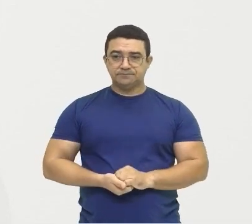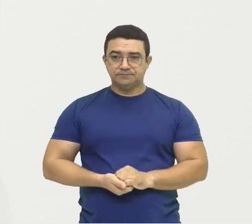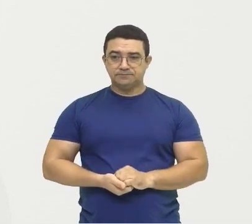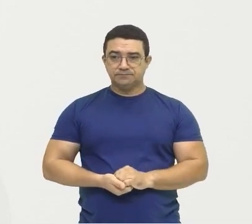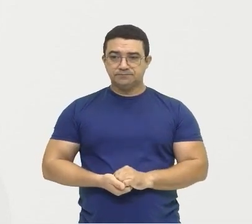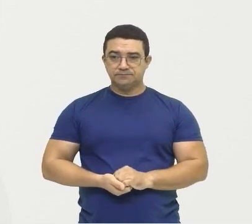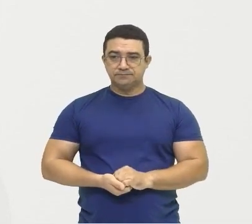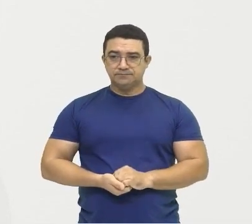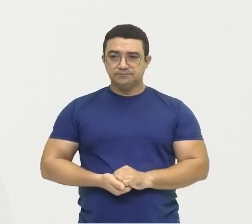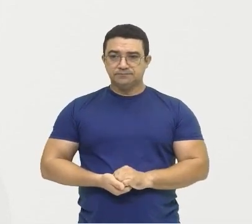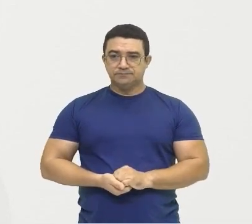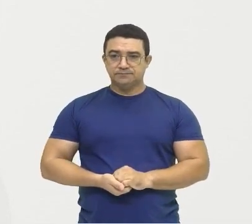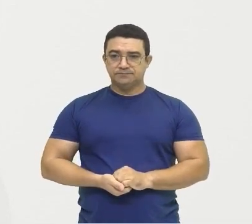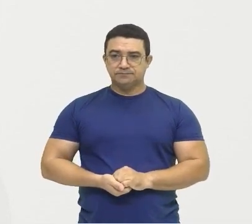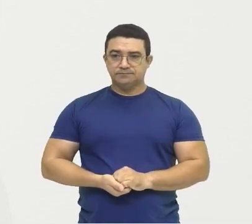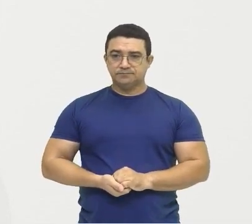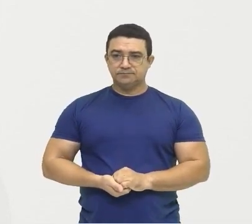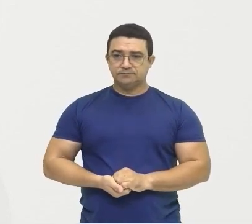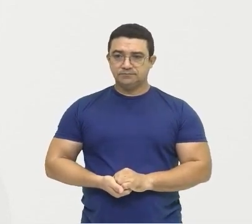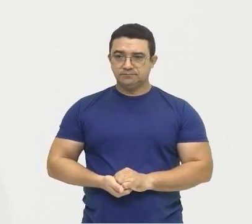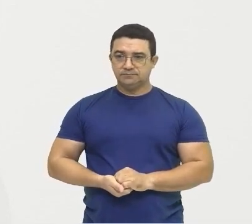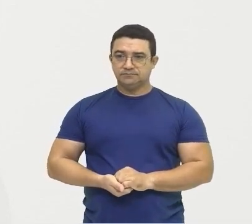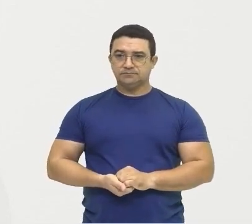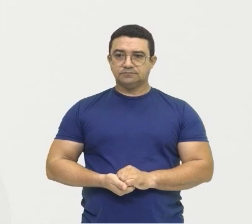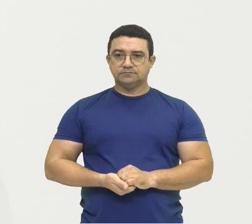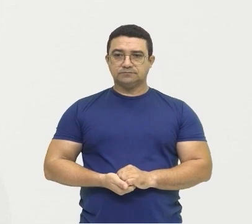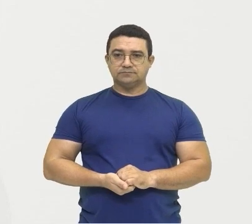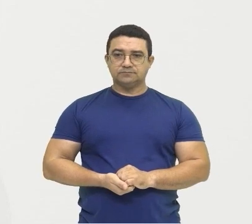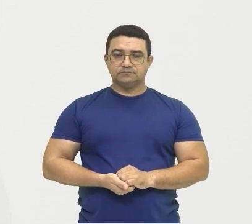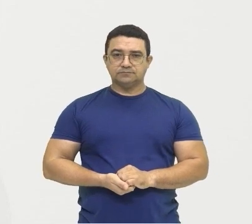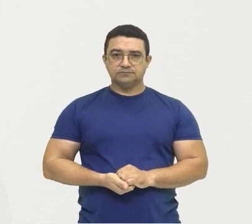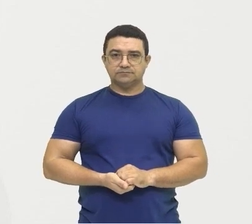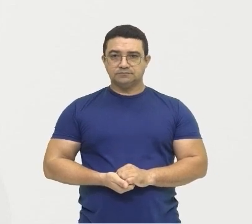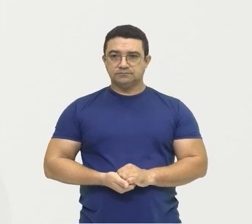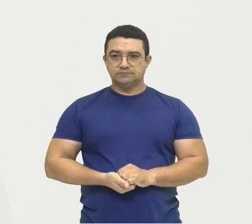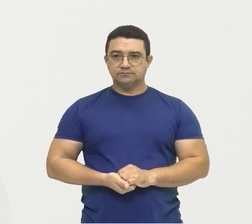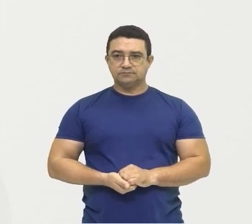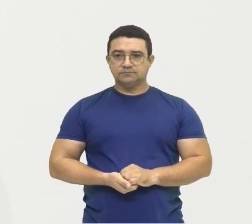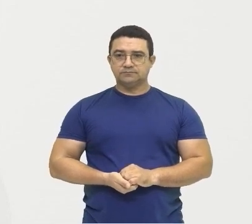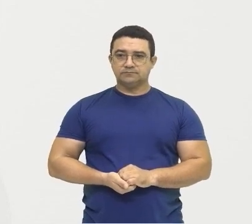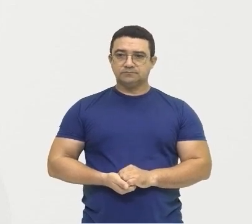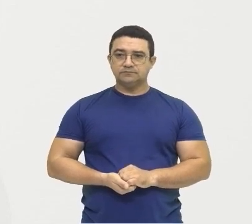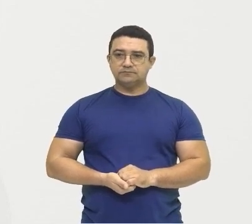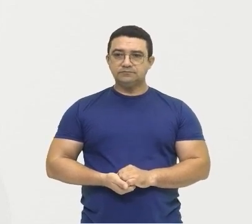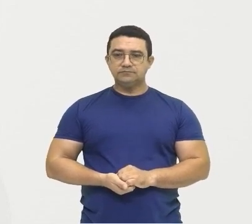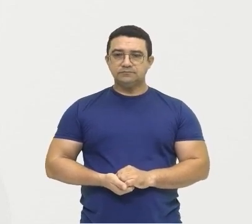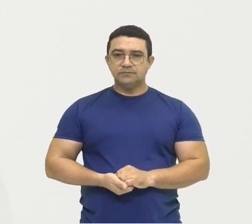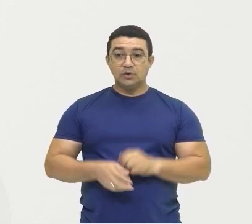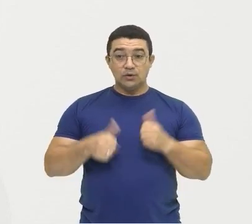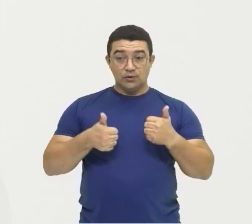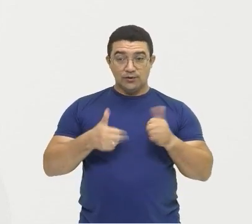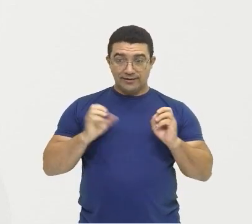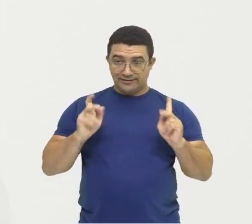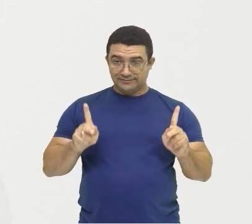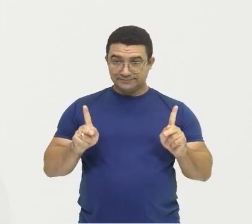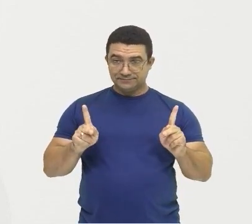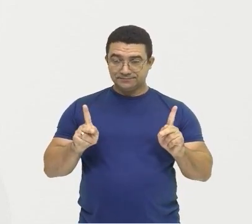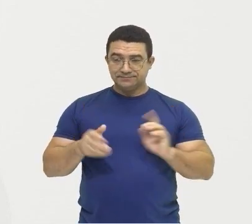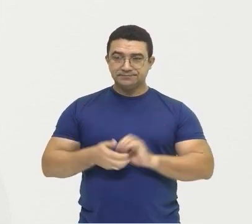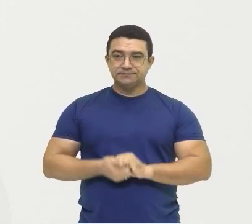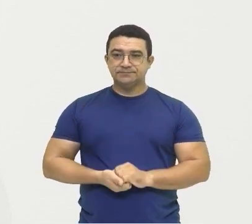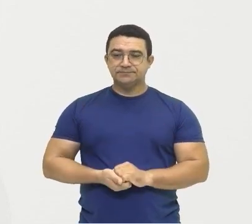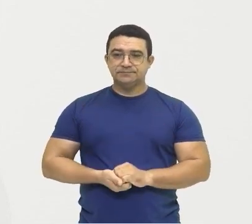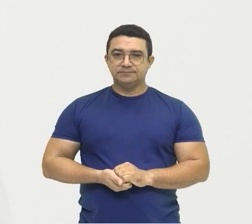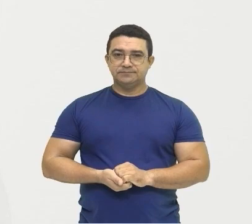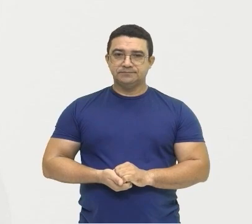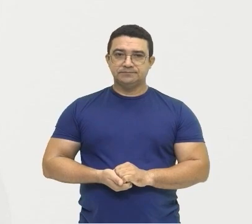tá certo? Também letra B para o segundo exemplo sobre a primeira lei de Kepler. Tudo bem, pessoal? Vamos seguir